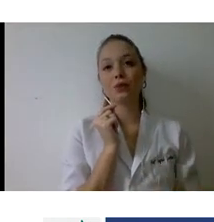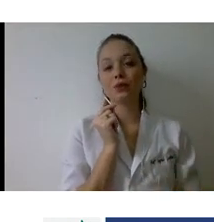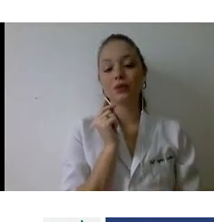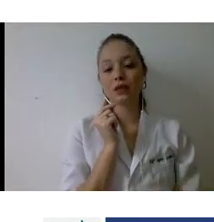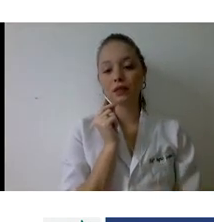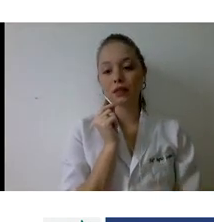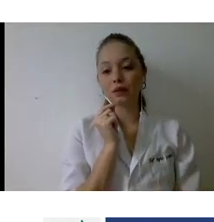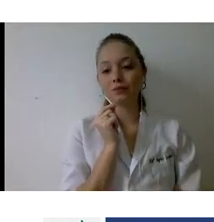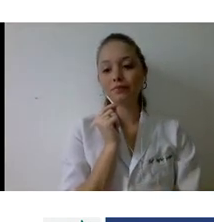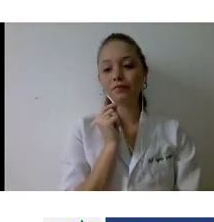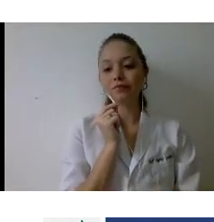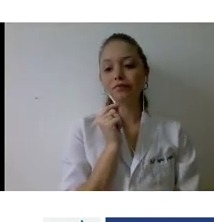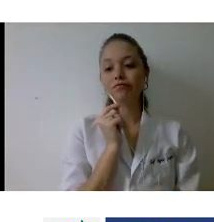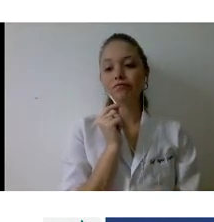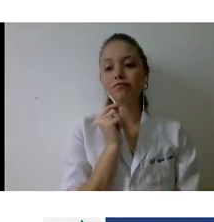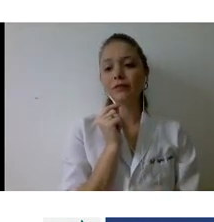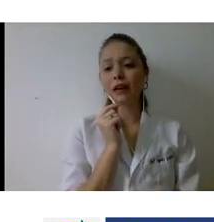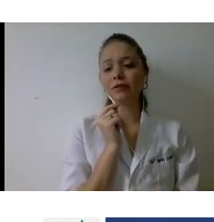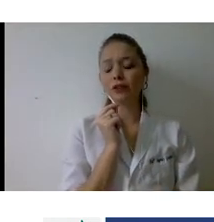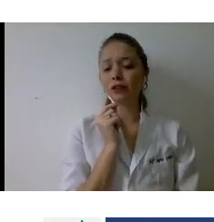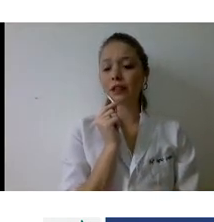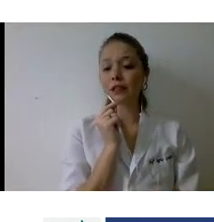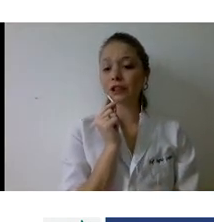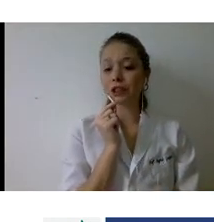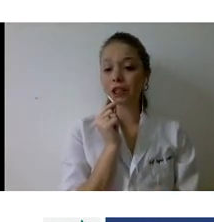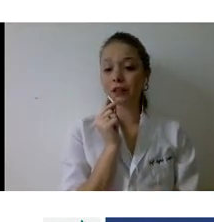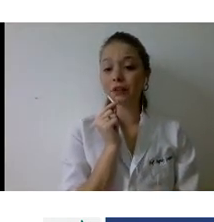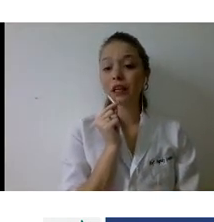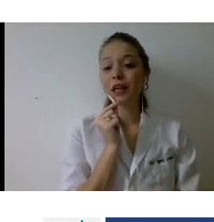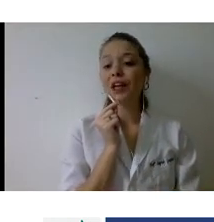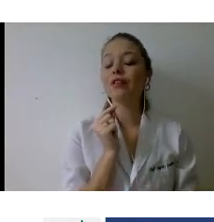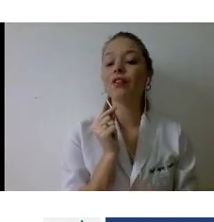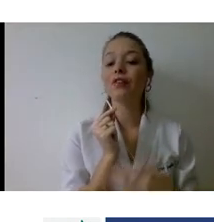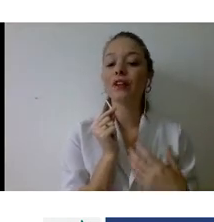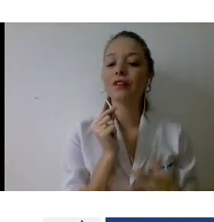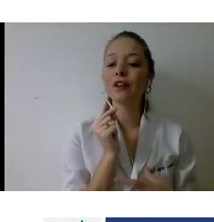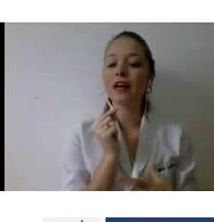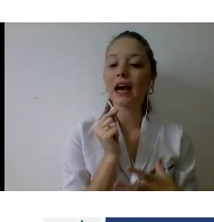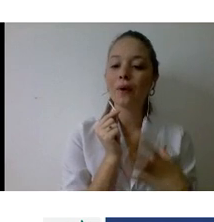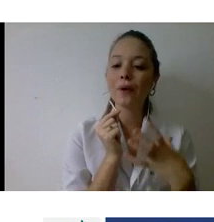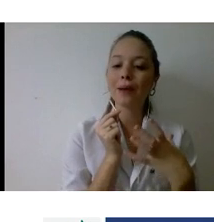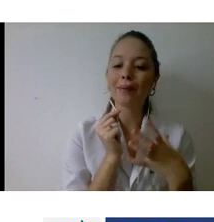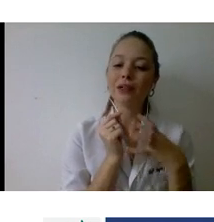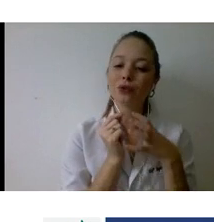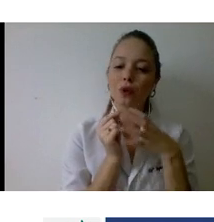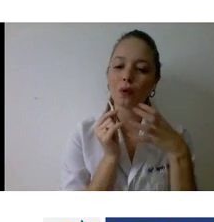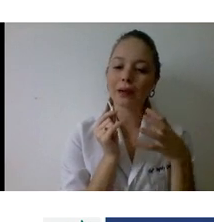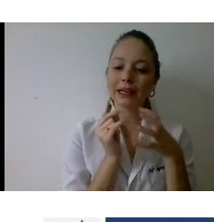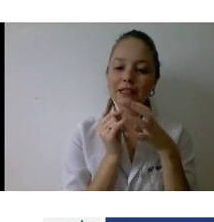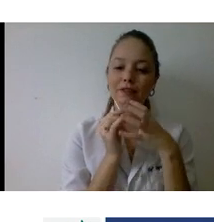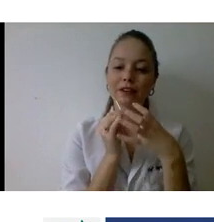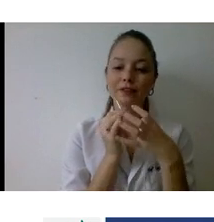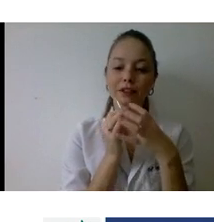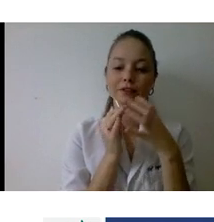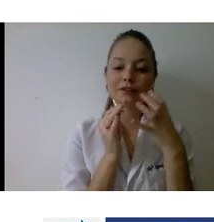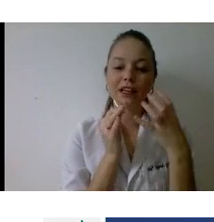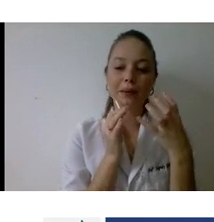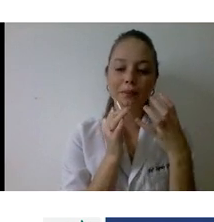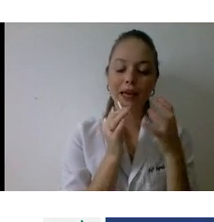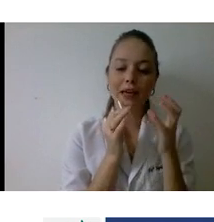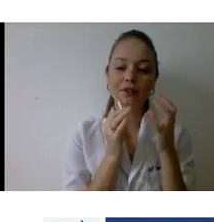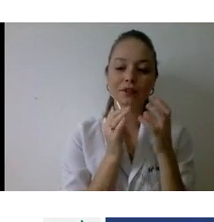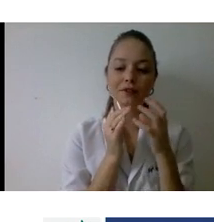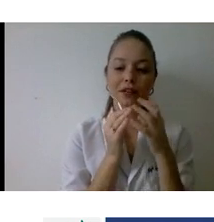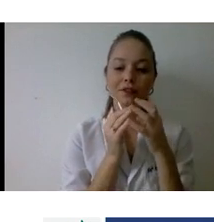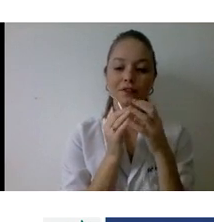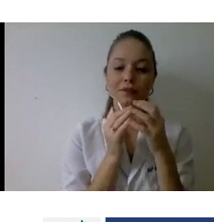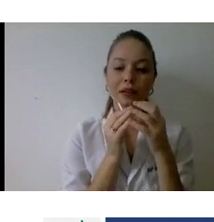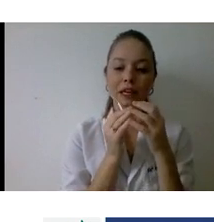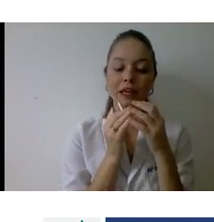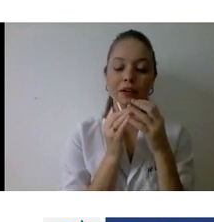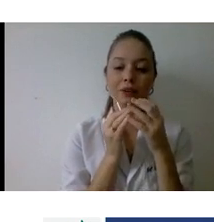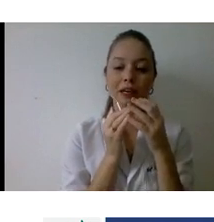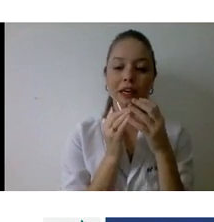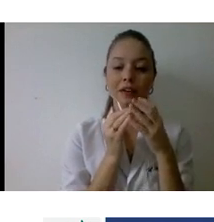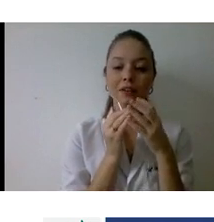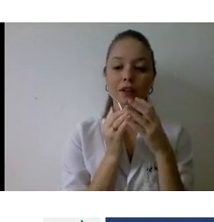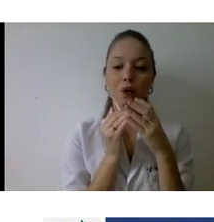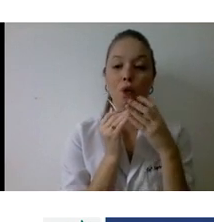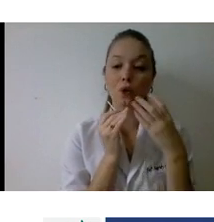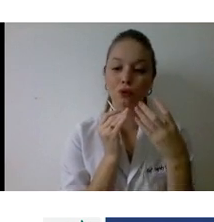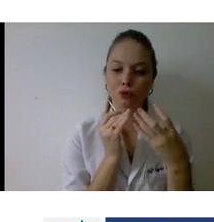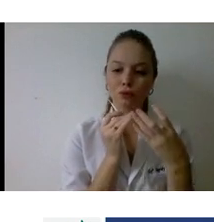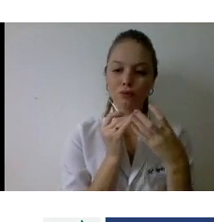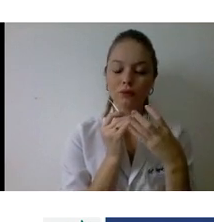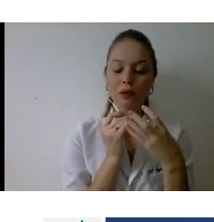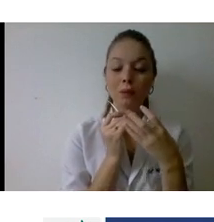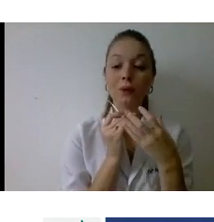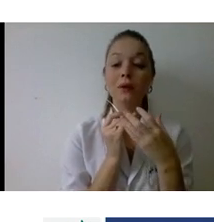na vasoconstrição, tá? Vou colocar gelo e vou verificar o hematoma, né? Se vai ficando vermelho, se vai criando